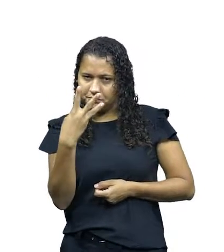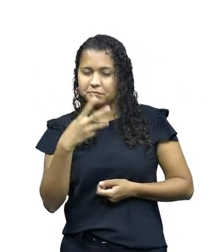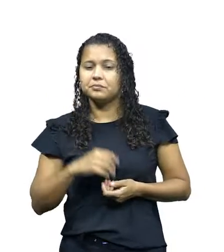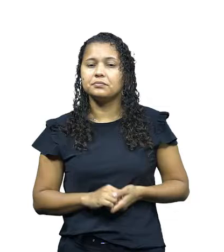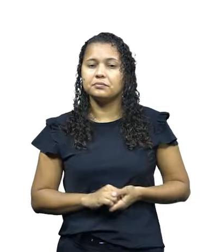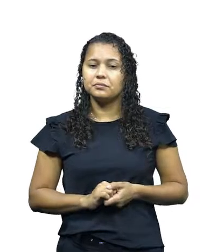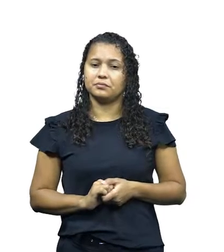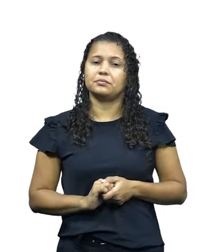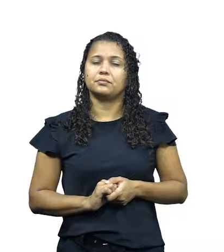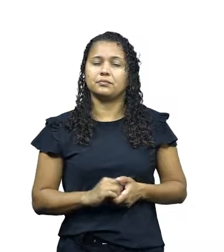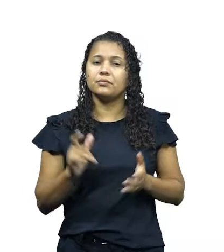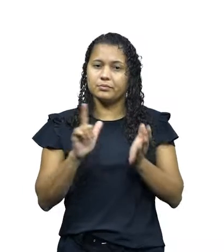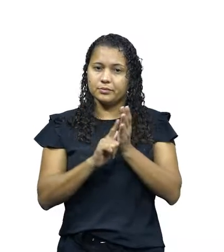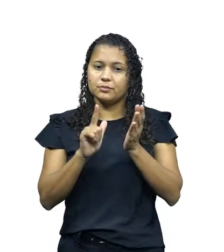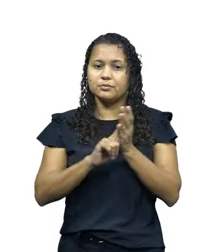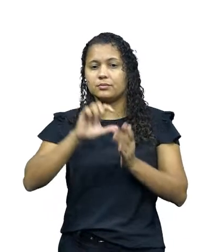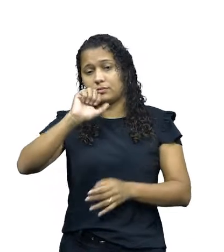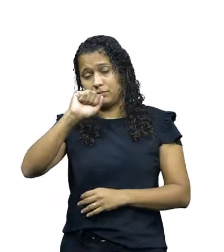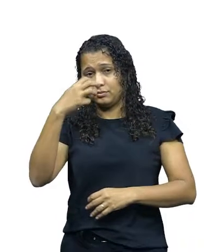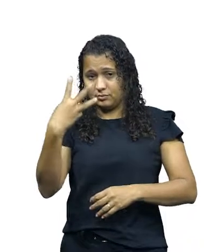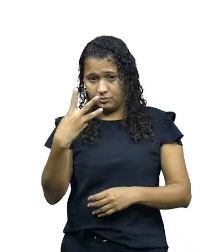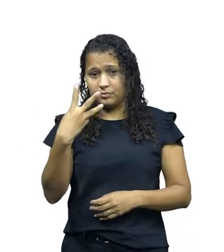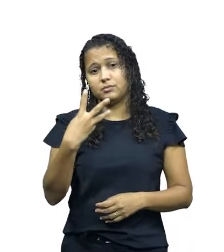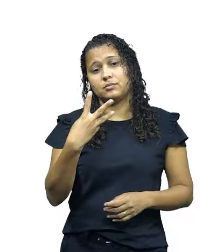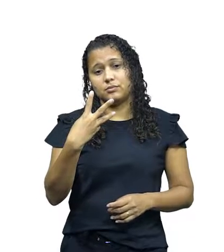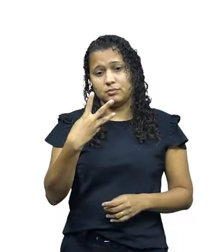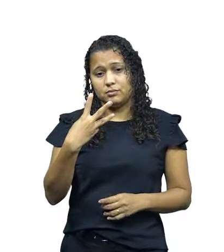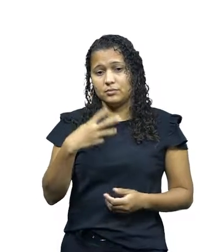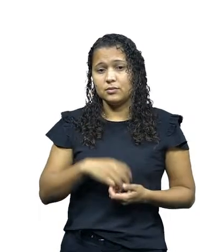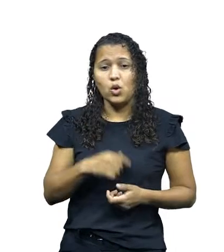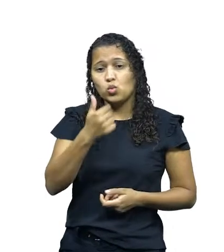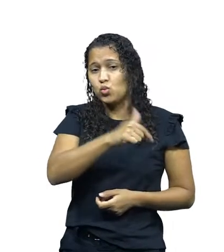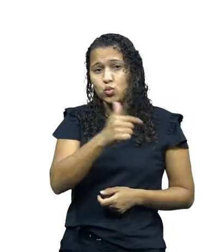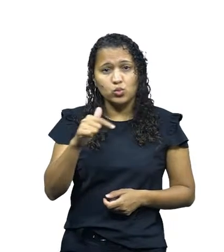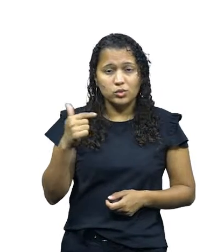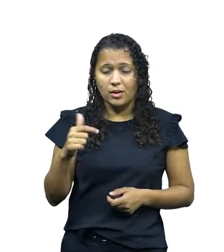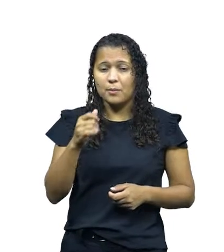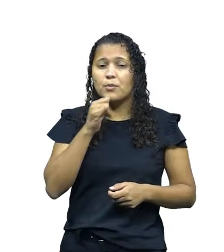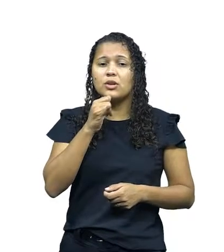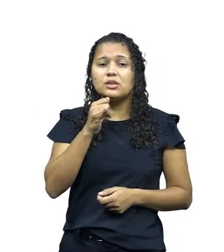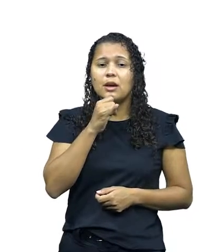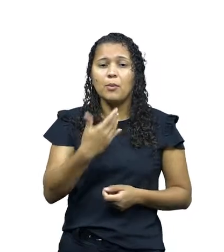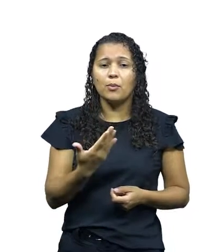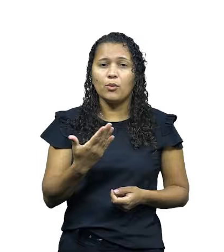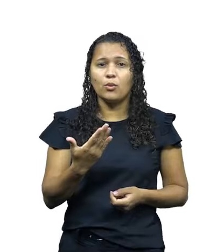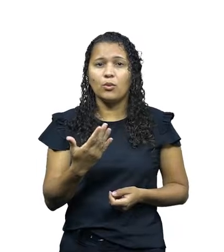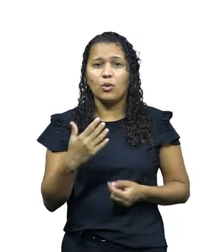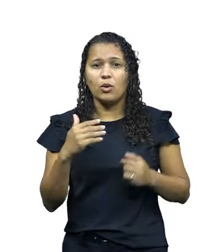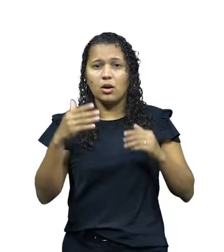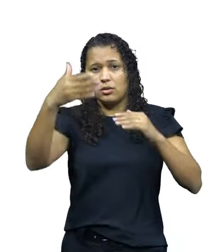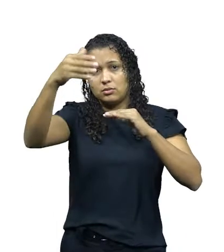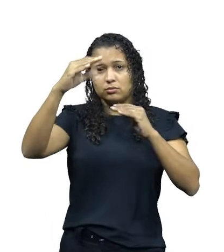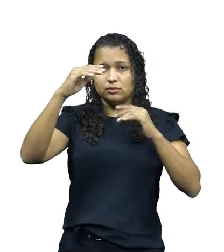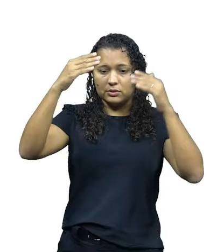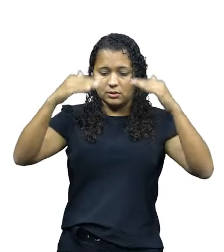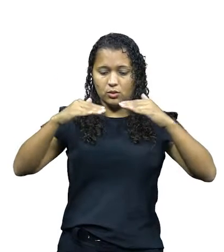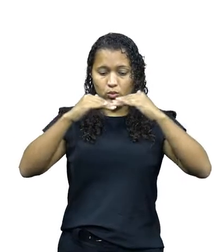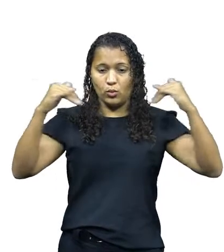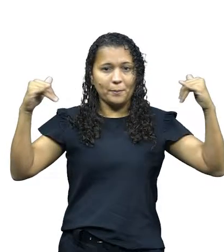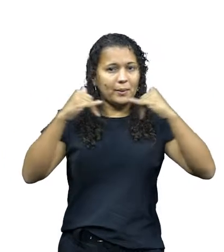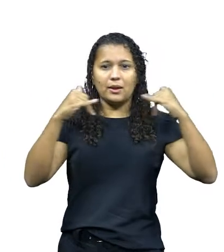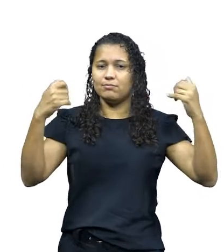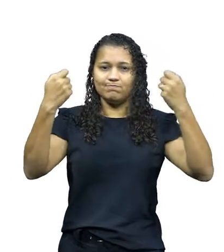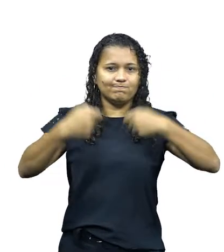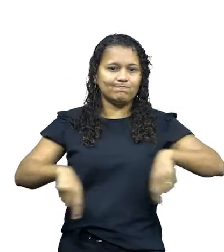A3, Então, no caso do formato A3, não tem necessidade de fazer uma dobra superior na